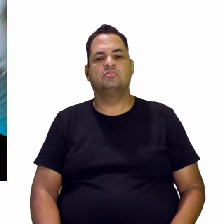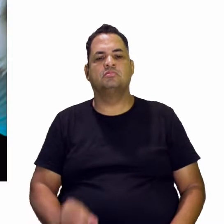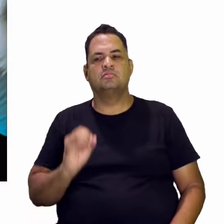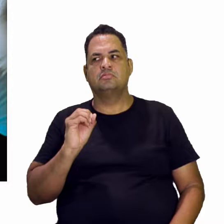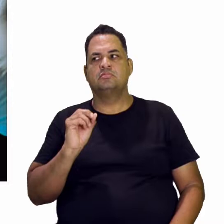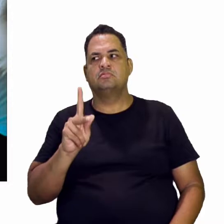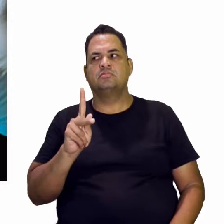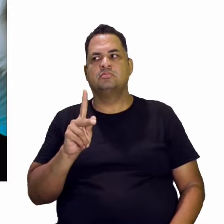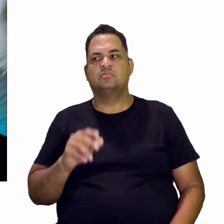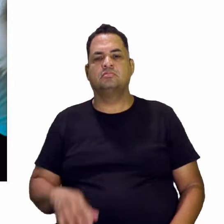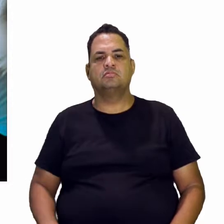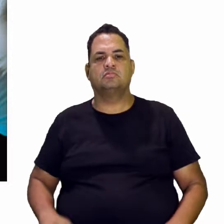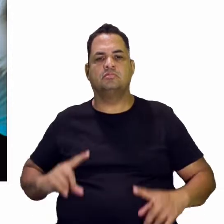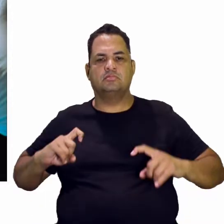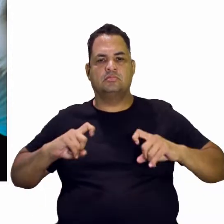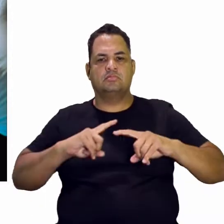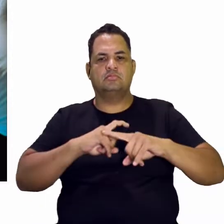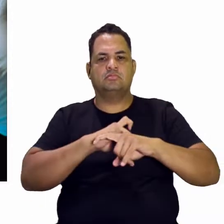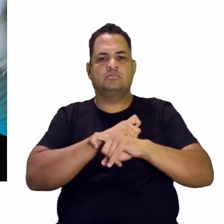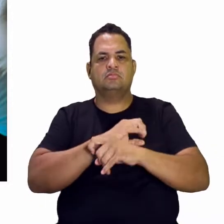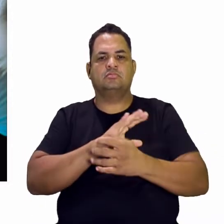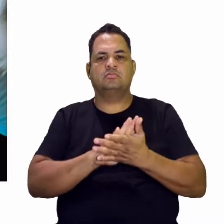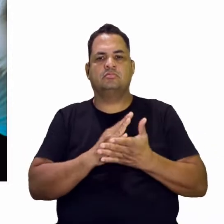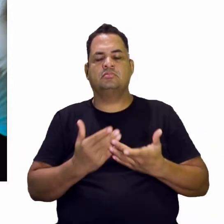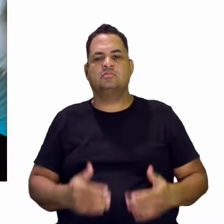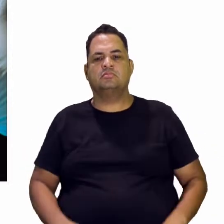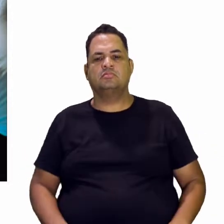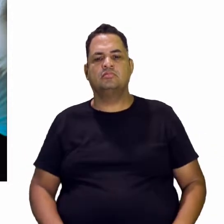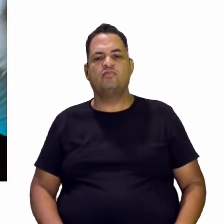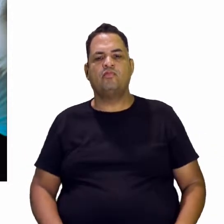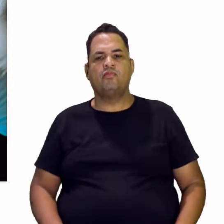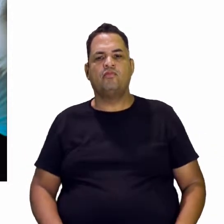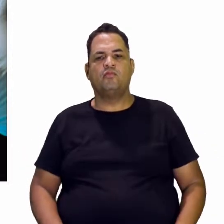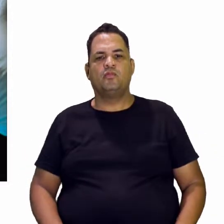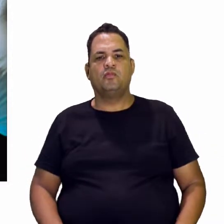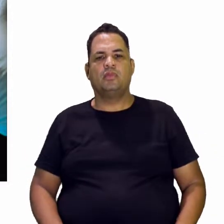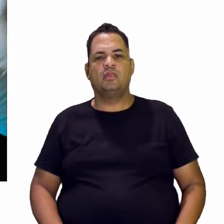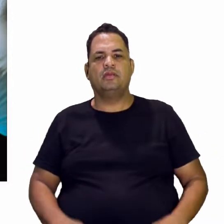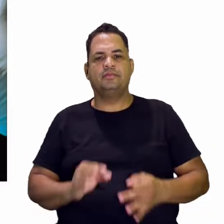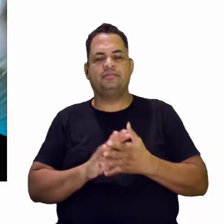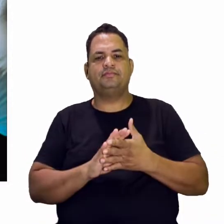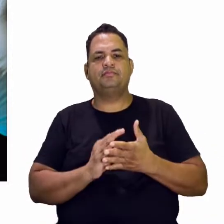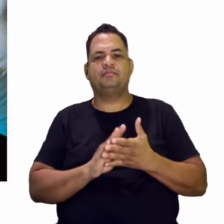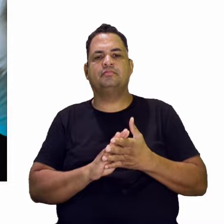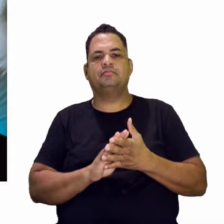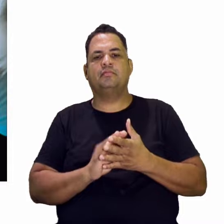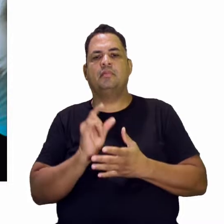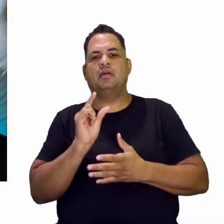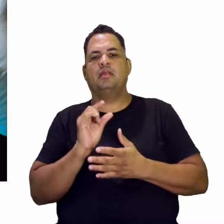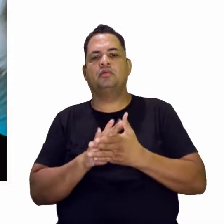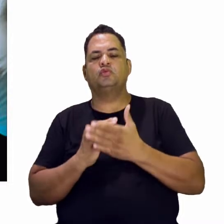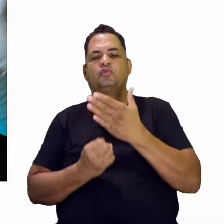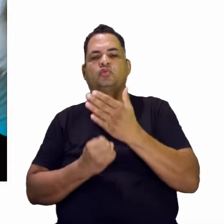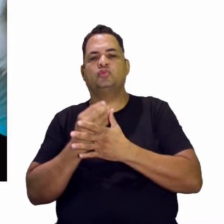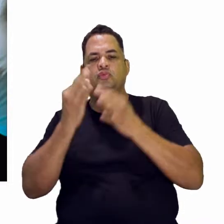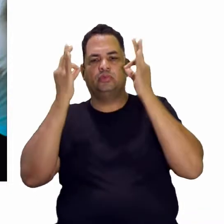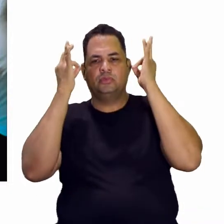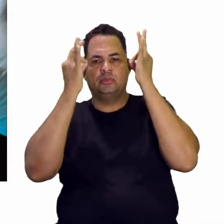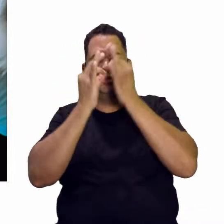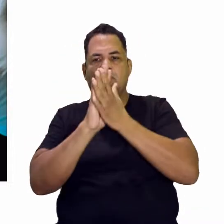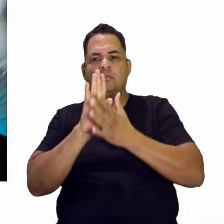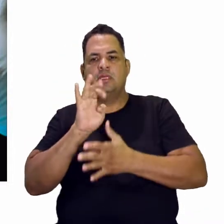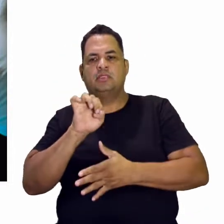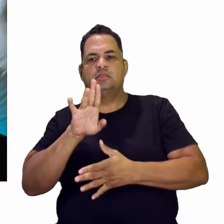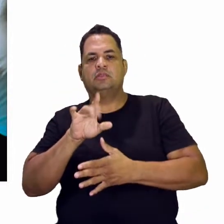Ok. As bactérias que representam, né, do grego bactéria, que significa